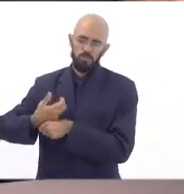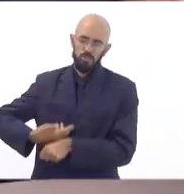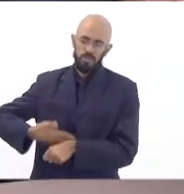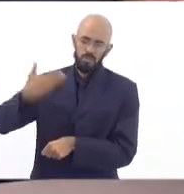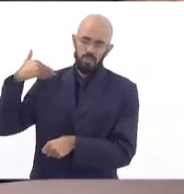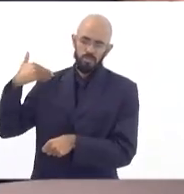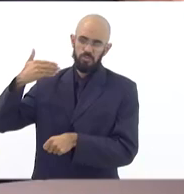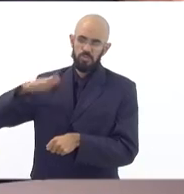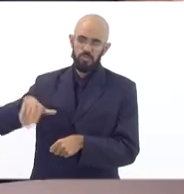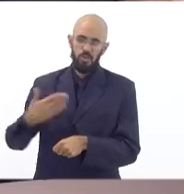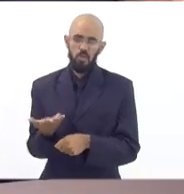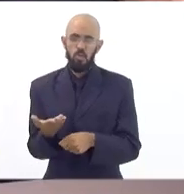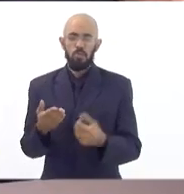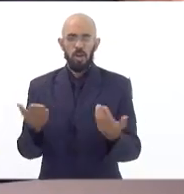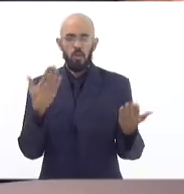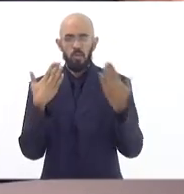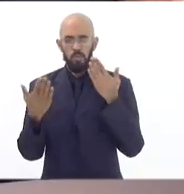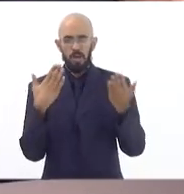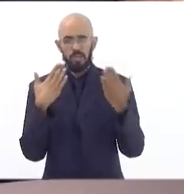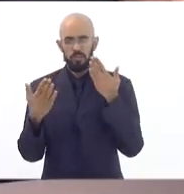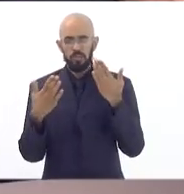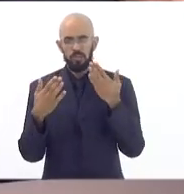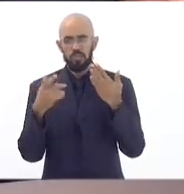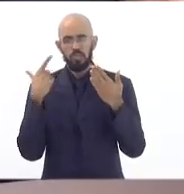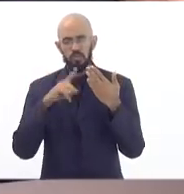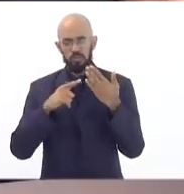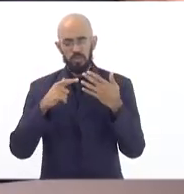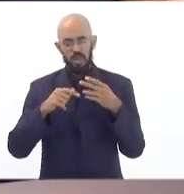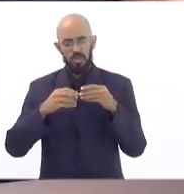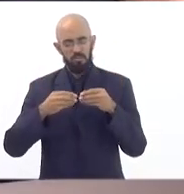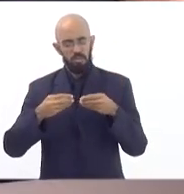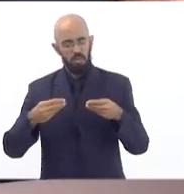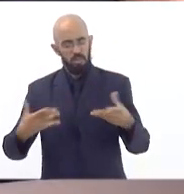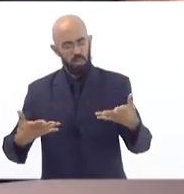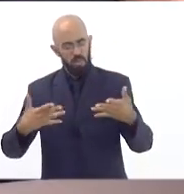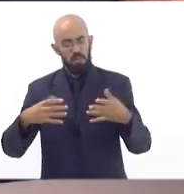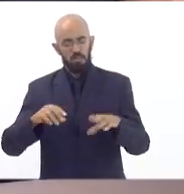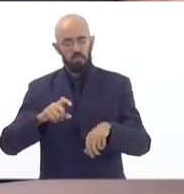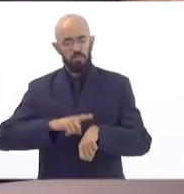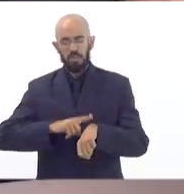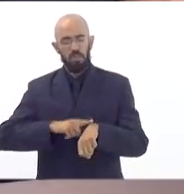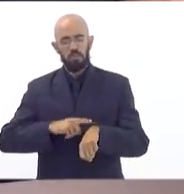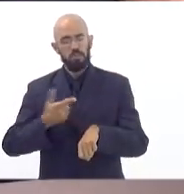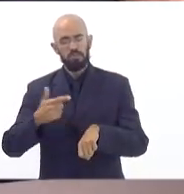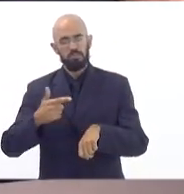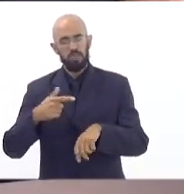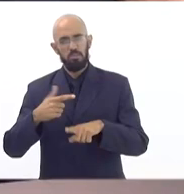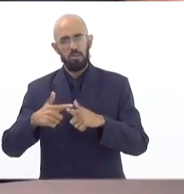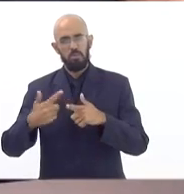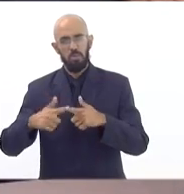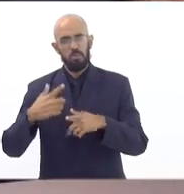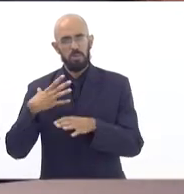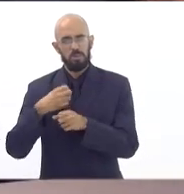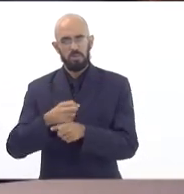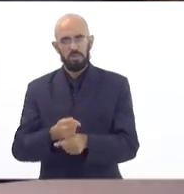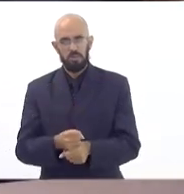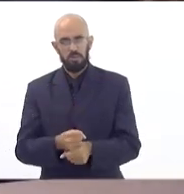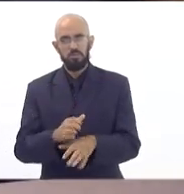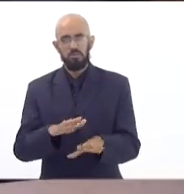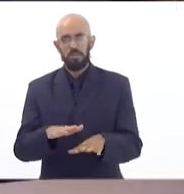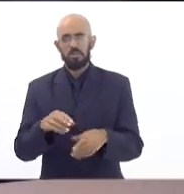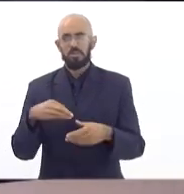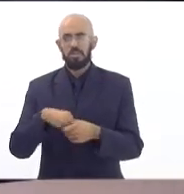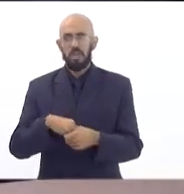então prefeito de comparabilidade e isso acaba se esvaindo do tempo estatisticamente isso não tem nenhum problema dentro da